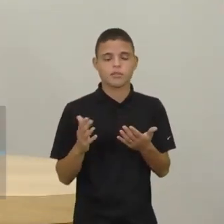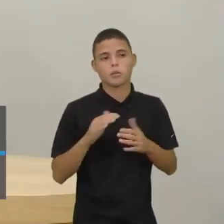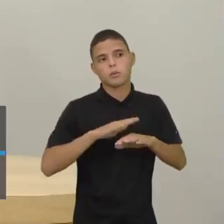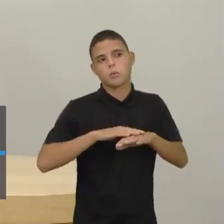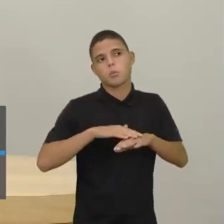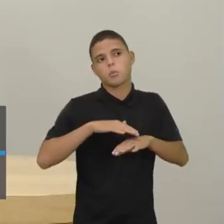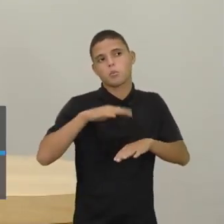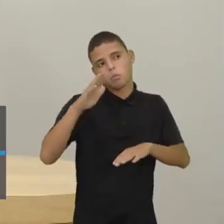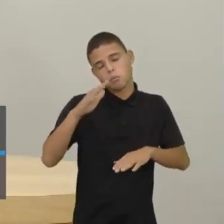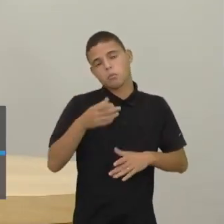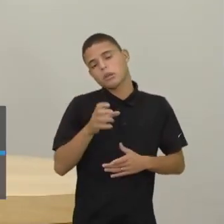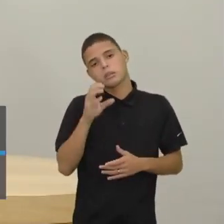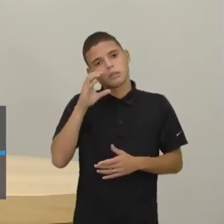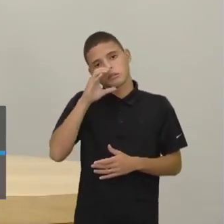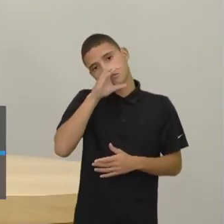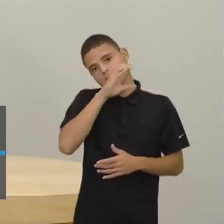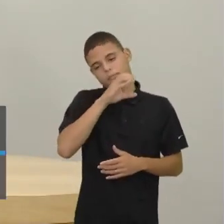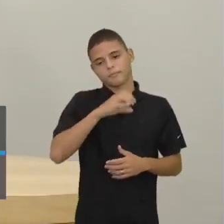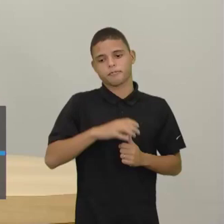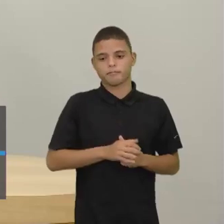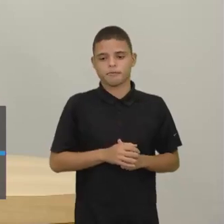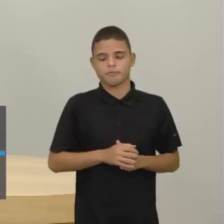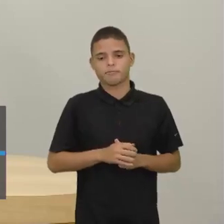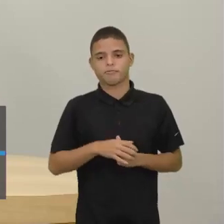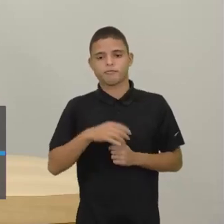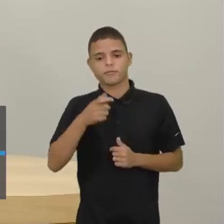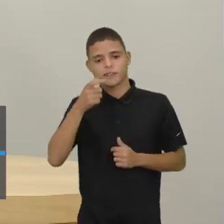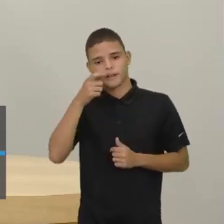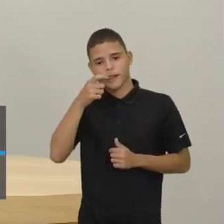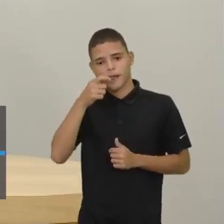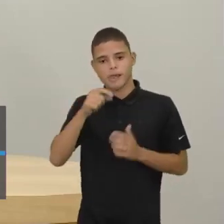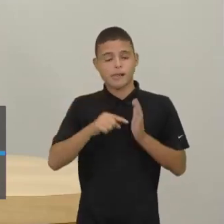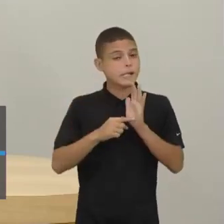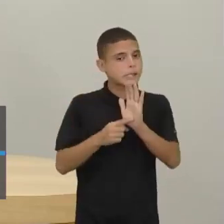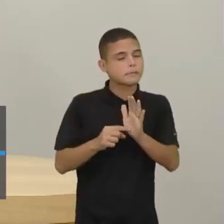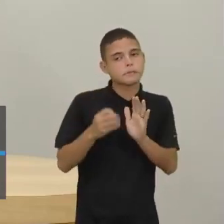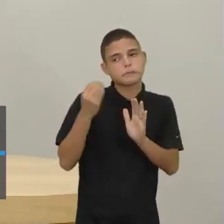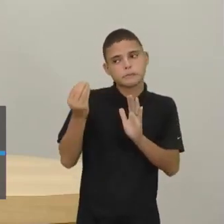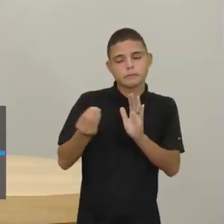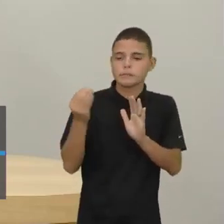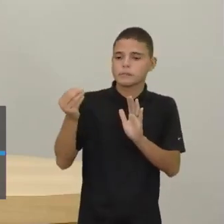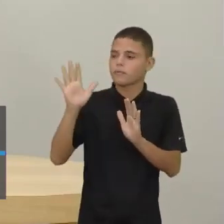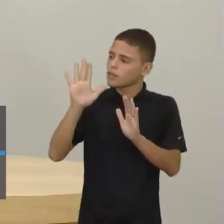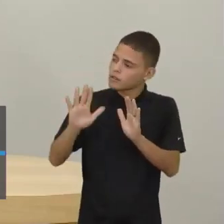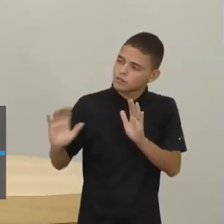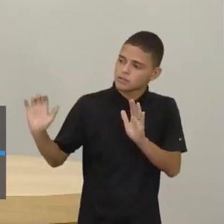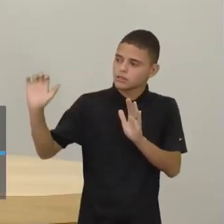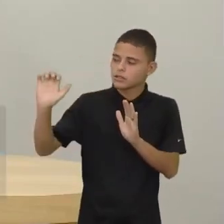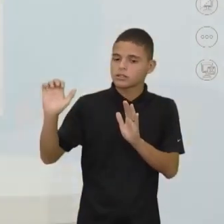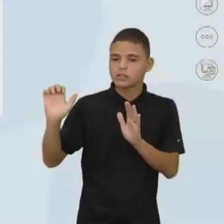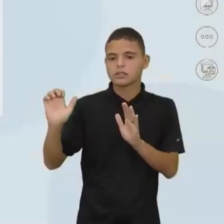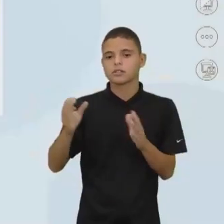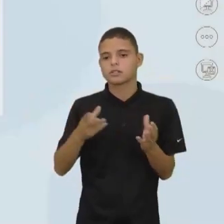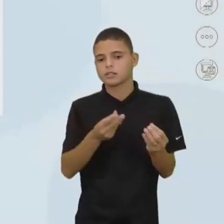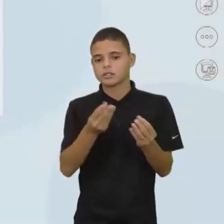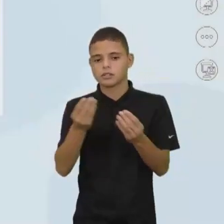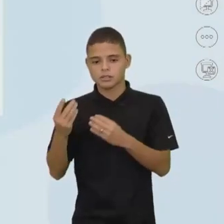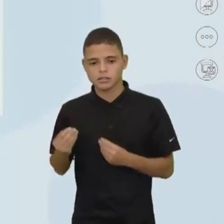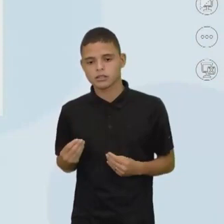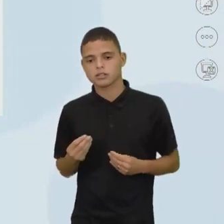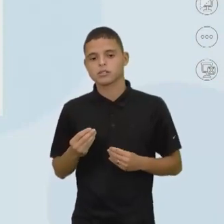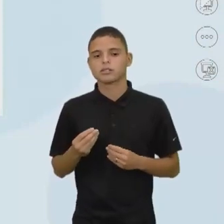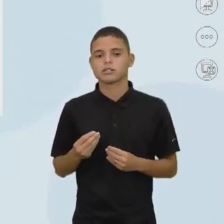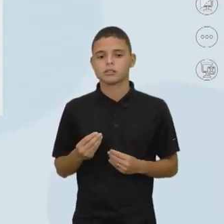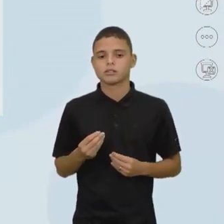mais temperadas, tá certo? E isso que é importante retratar, como a Europa está lá também, que a gente vê numa área temperada, e a América do